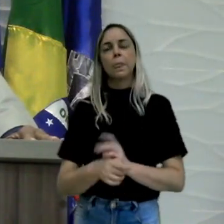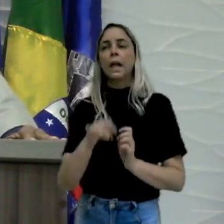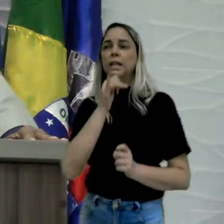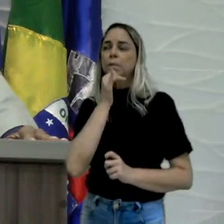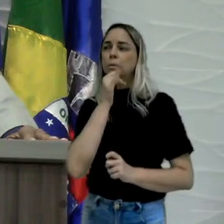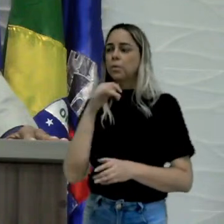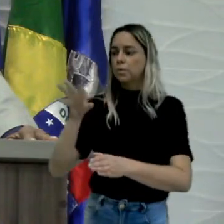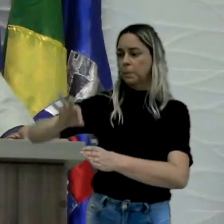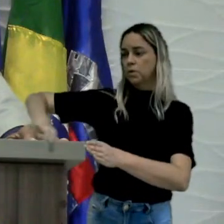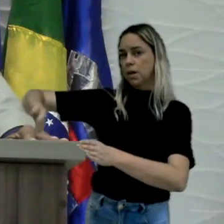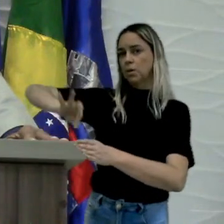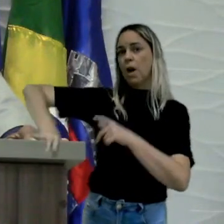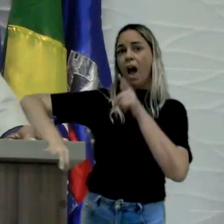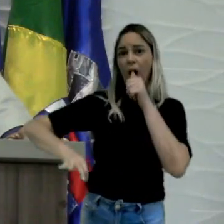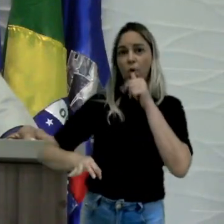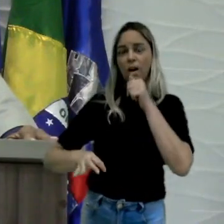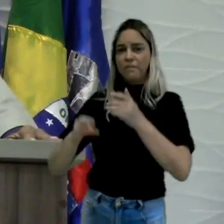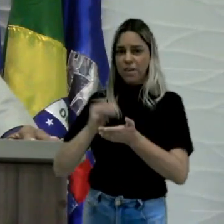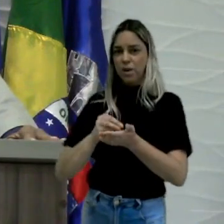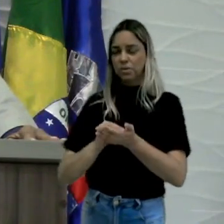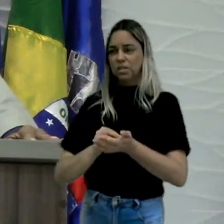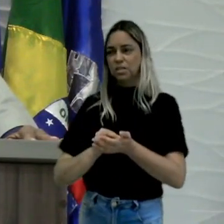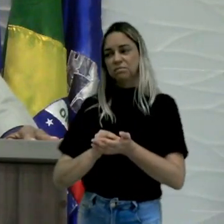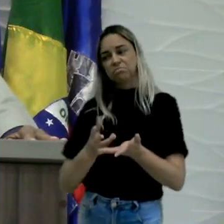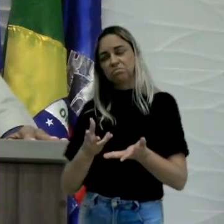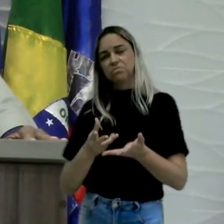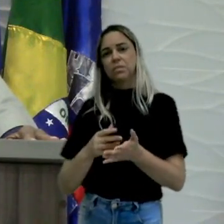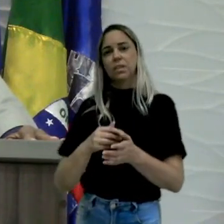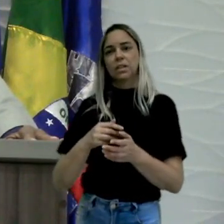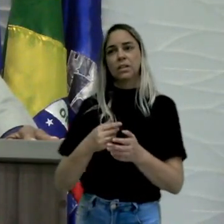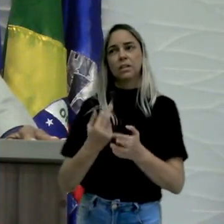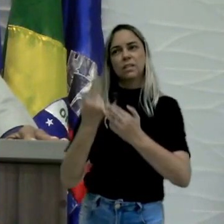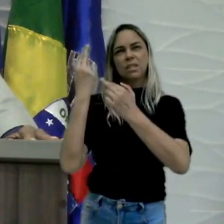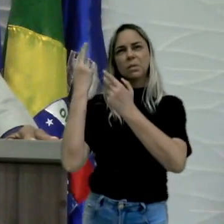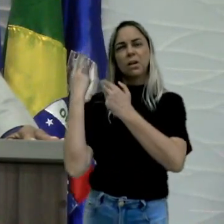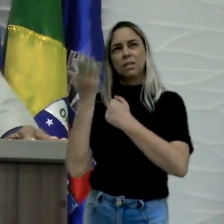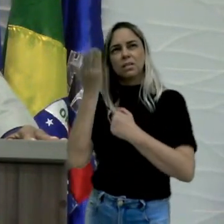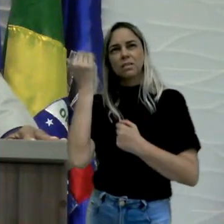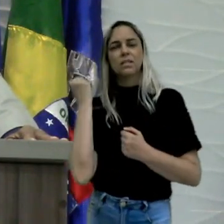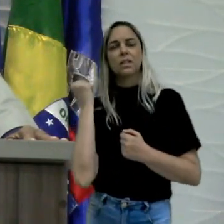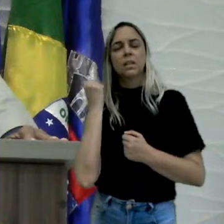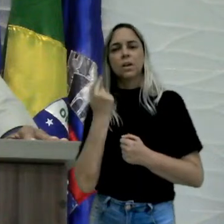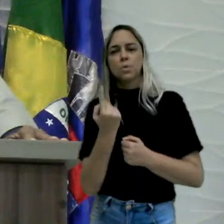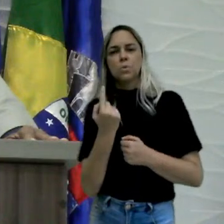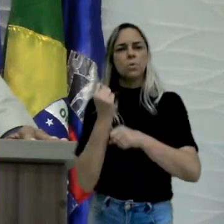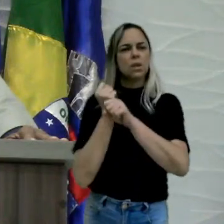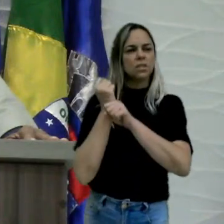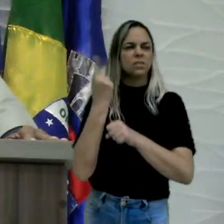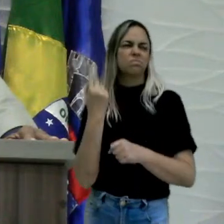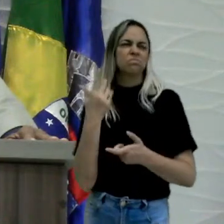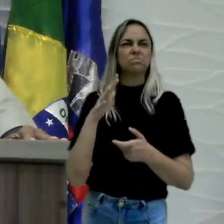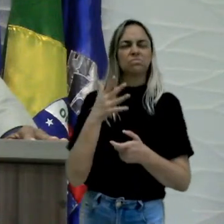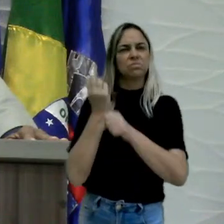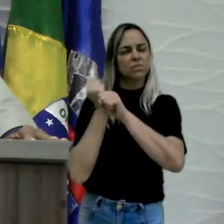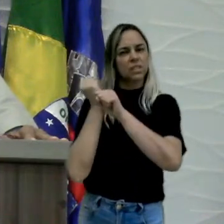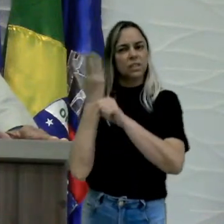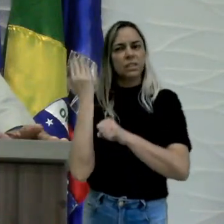Santo, faça o que fazia há um ano, 2 anos atrás. Peça para os empresários descer